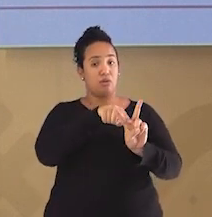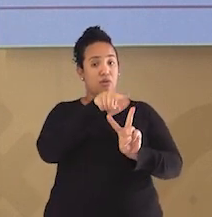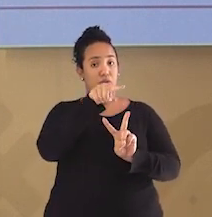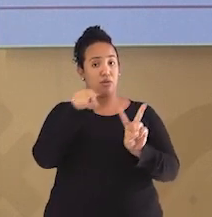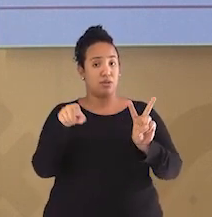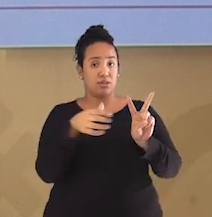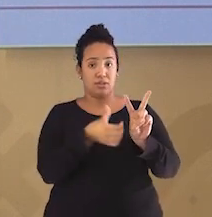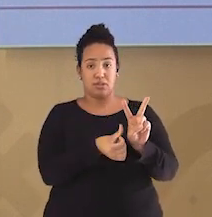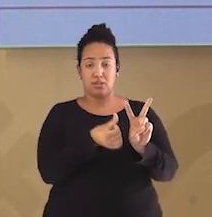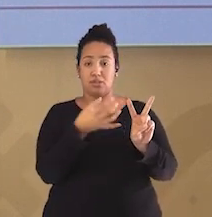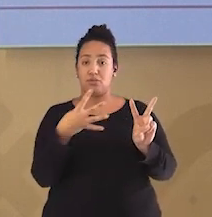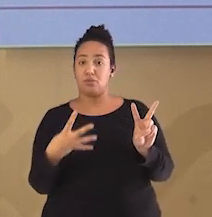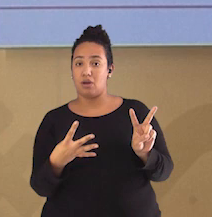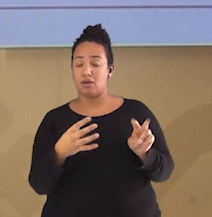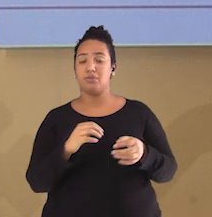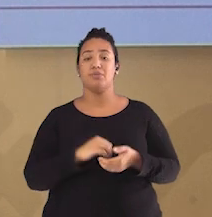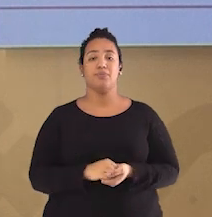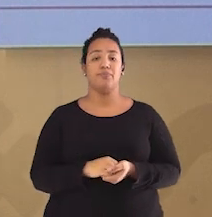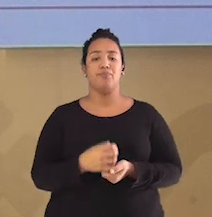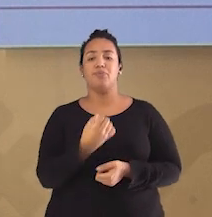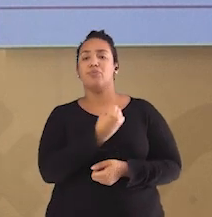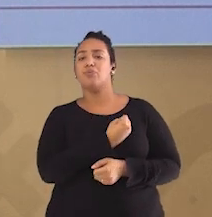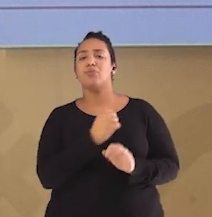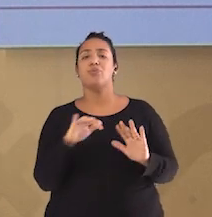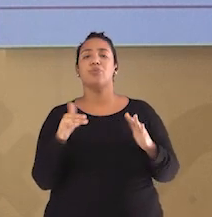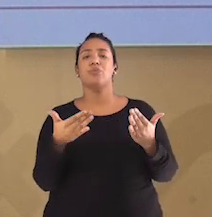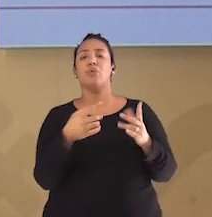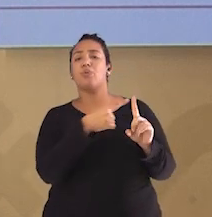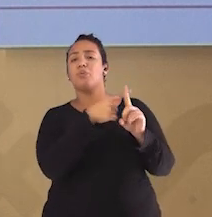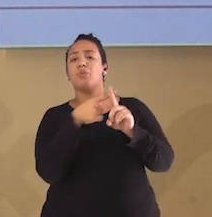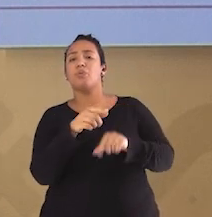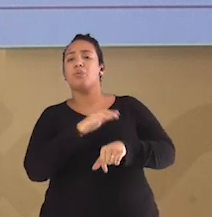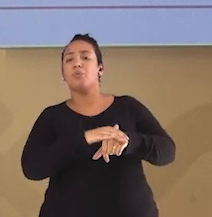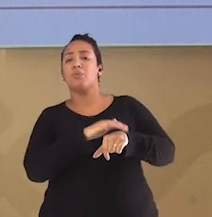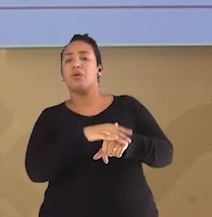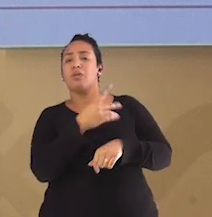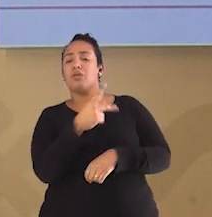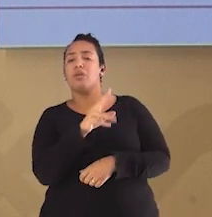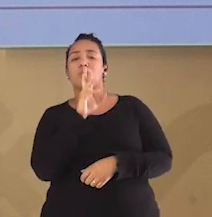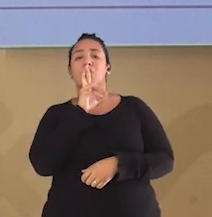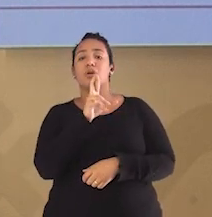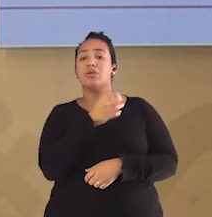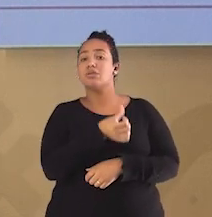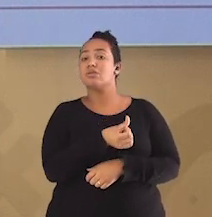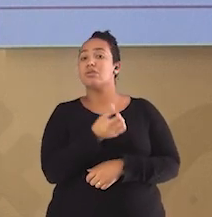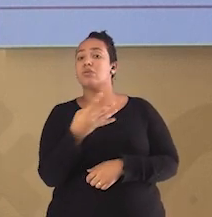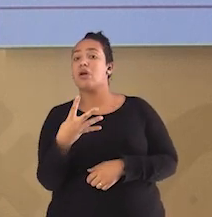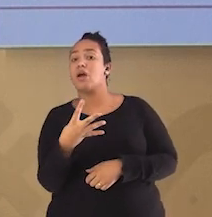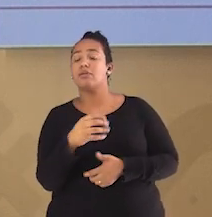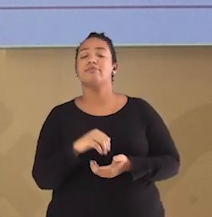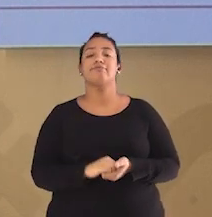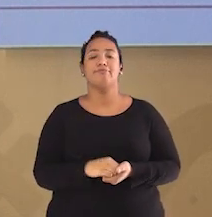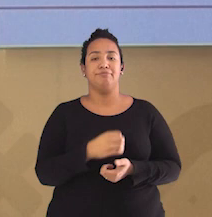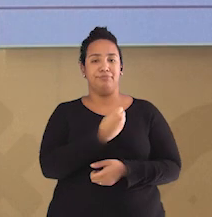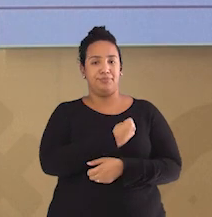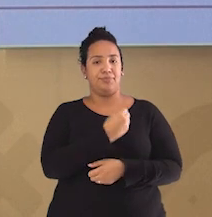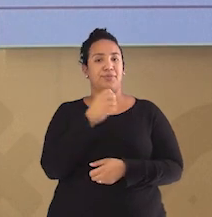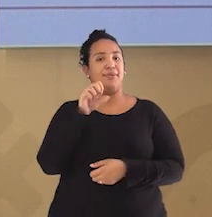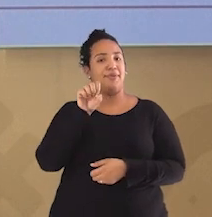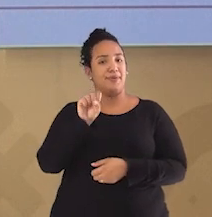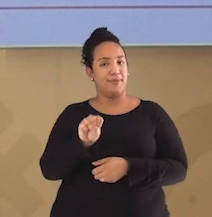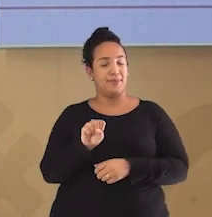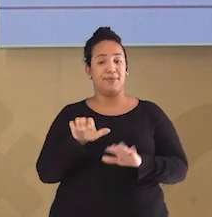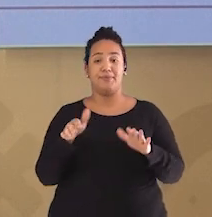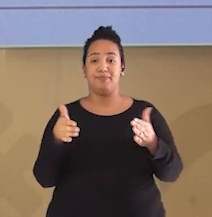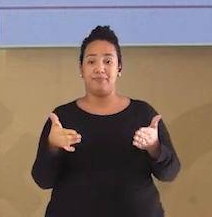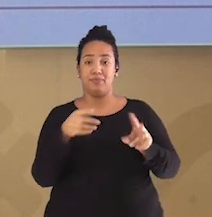de 64. Que número que multiplicado por ele mesmo dá 64? É o 8. Assim,